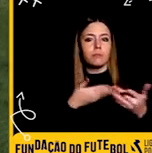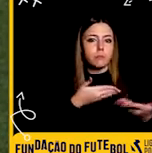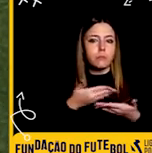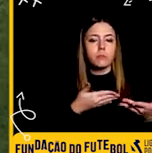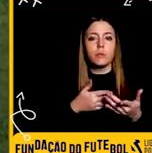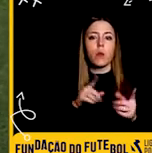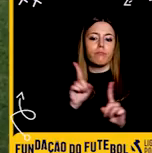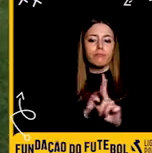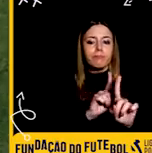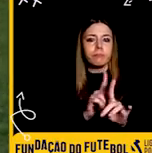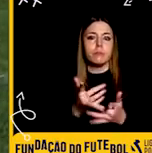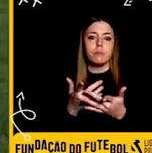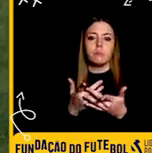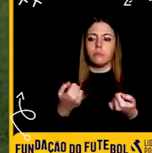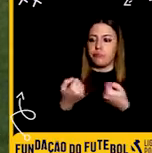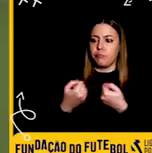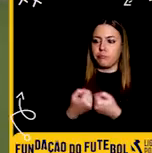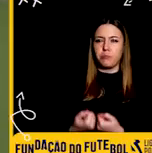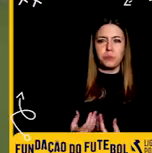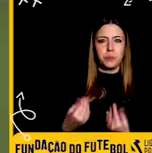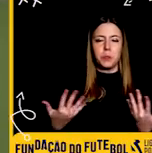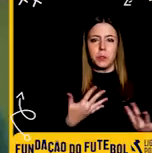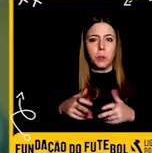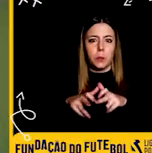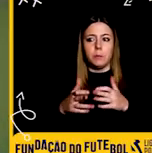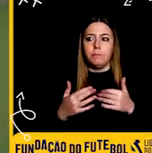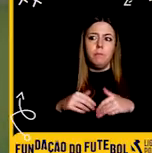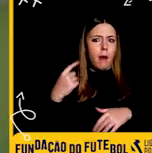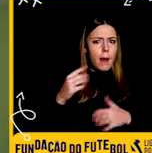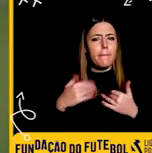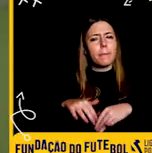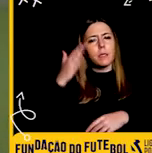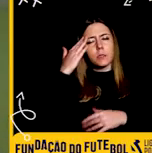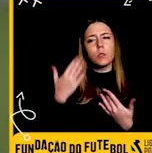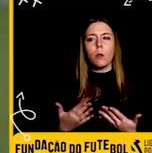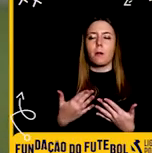muito de duelos, não quer dizer que não os haja, mas acho que cada vez